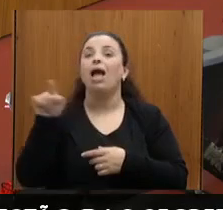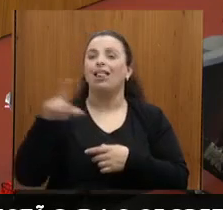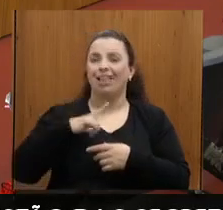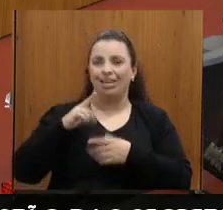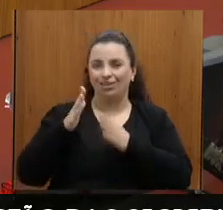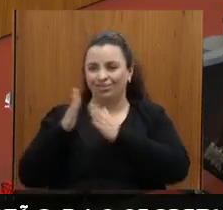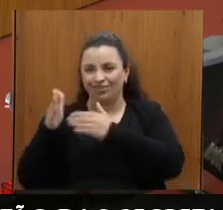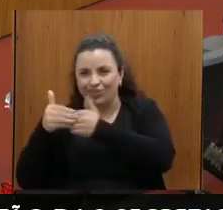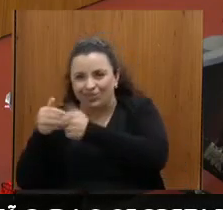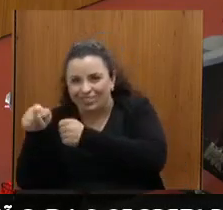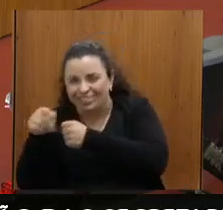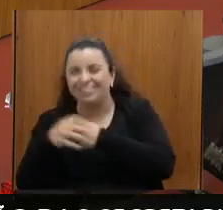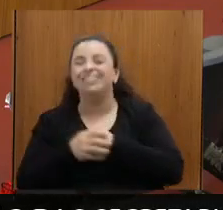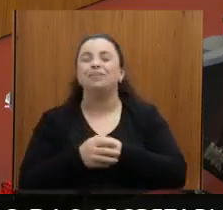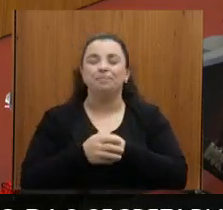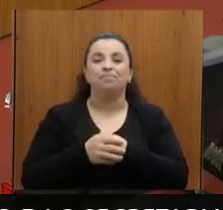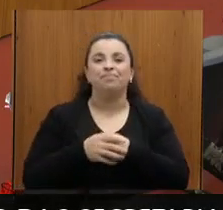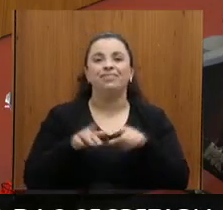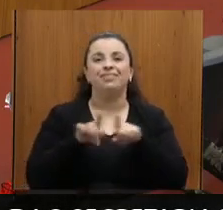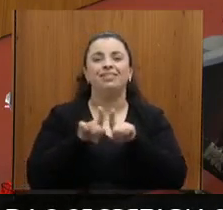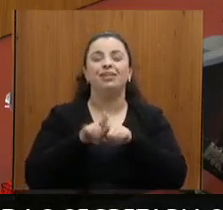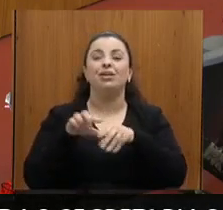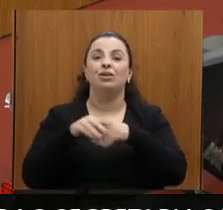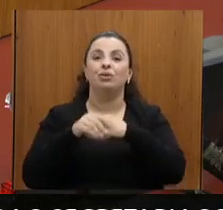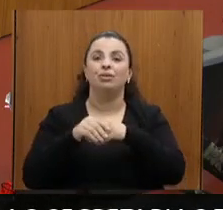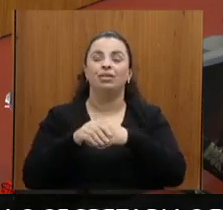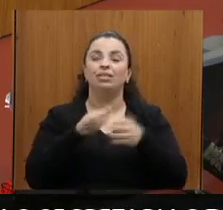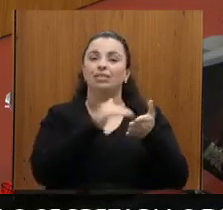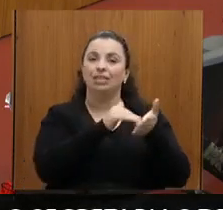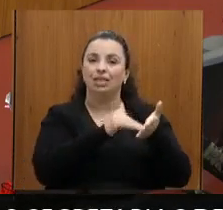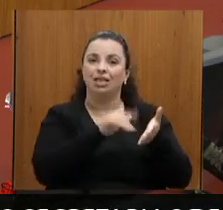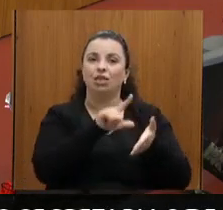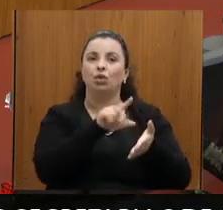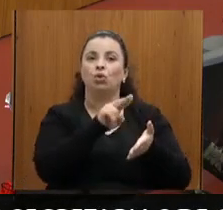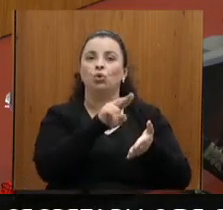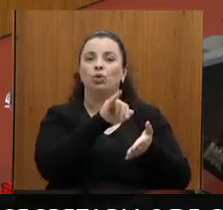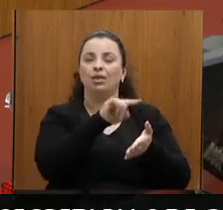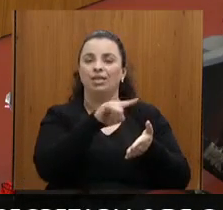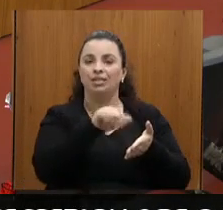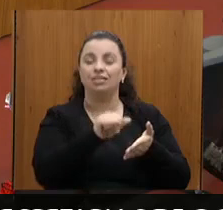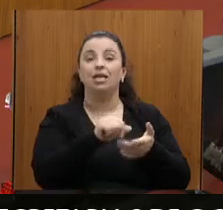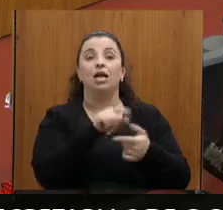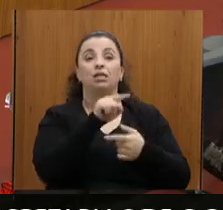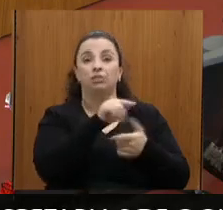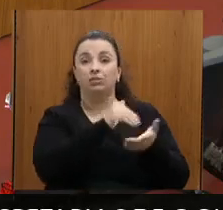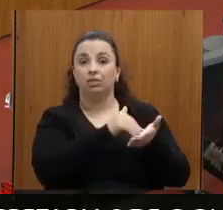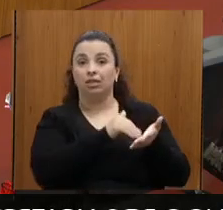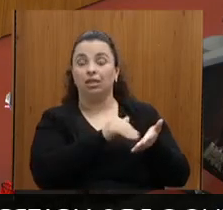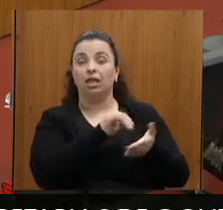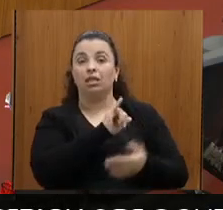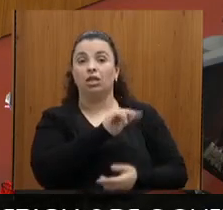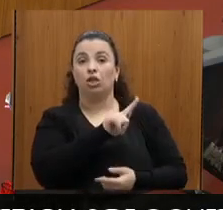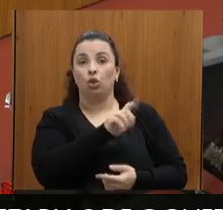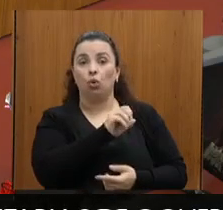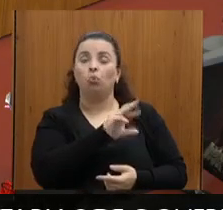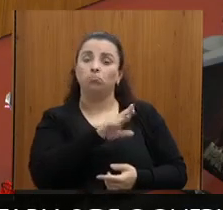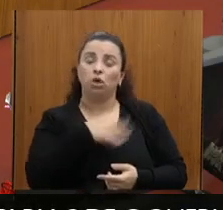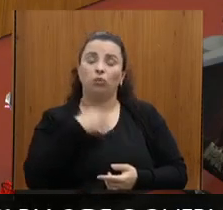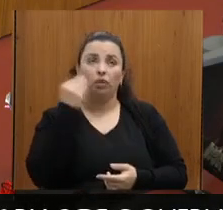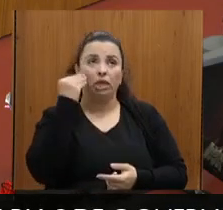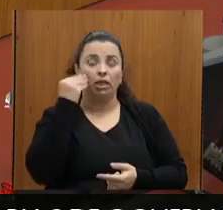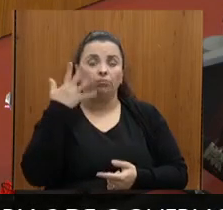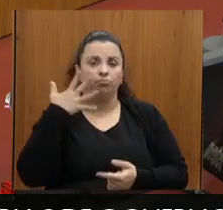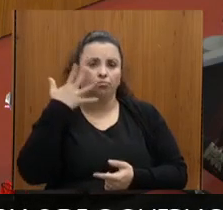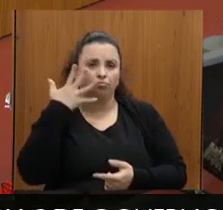cantinho. Cumprimentar a secretária Luísa, o secretário Igor Reto e vou tentar ser bastante objetivo aqui nas